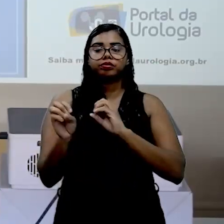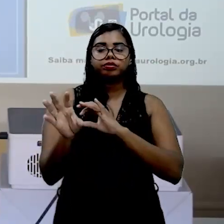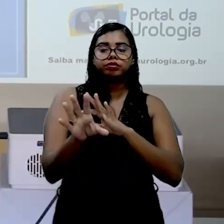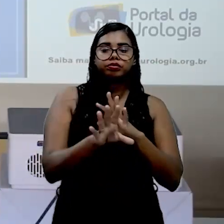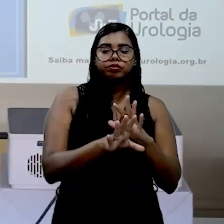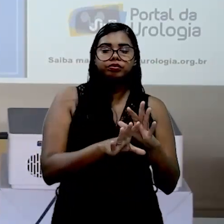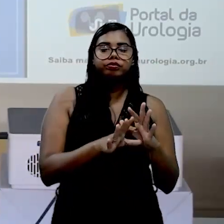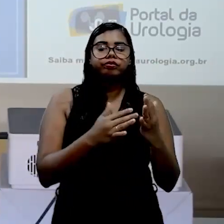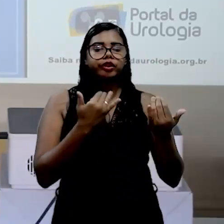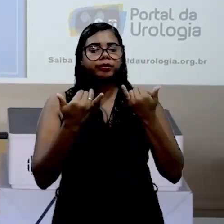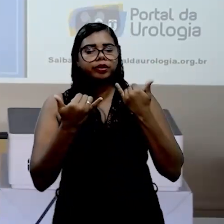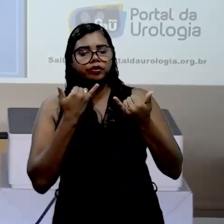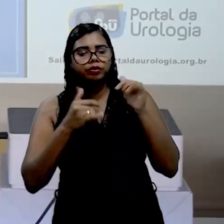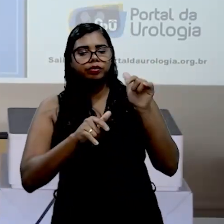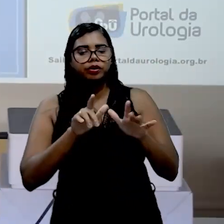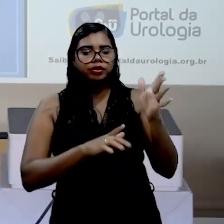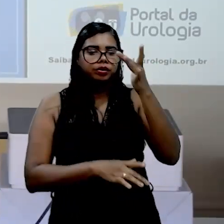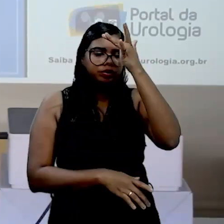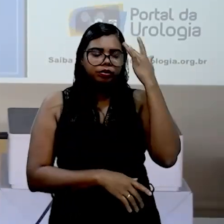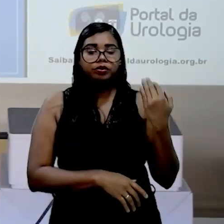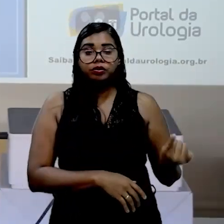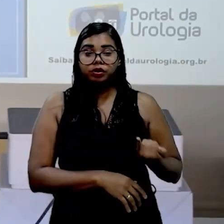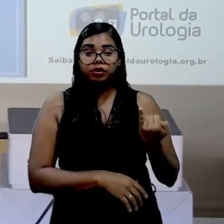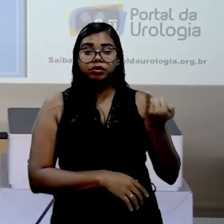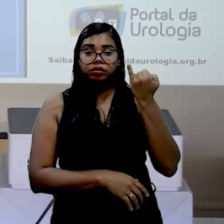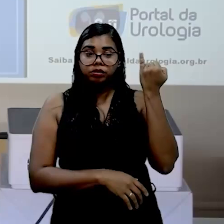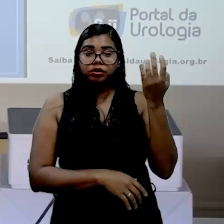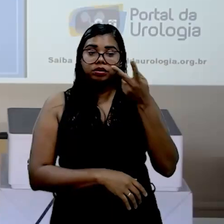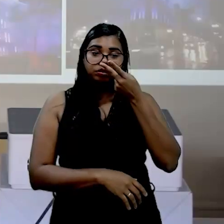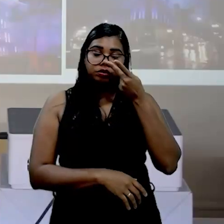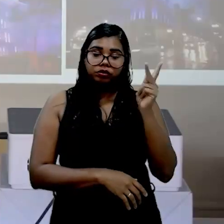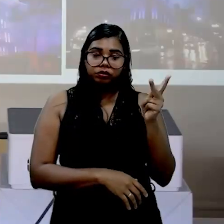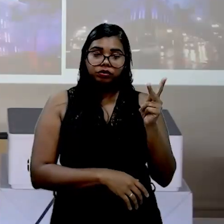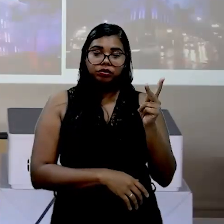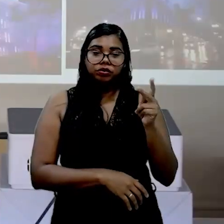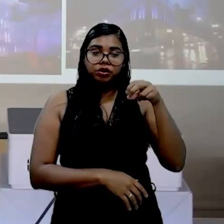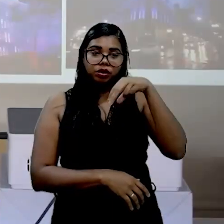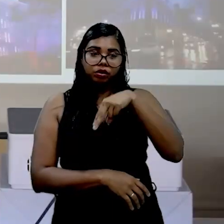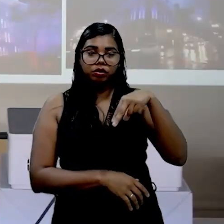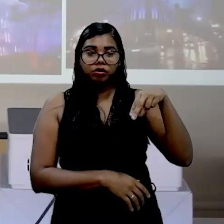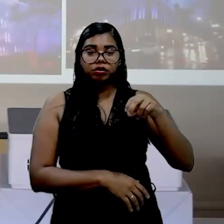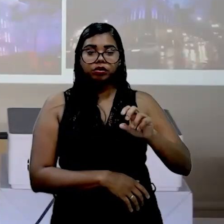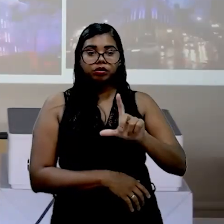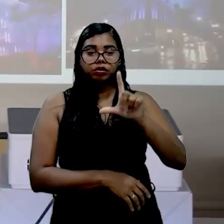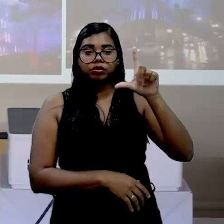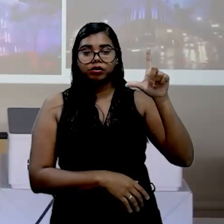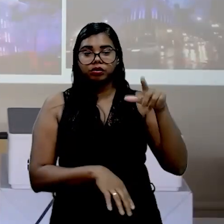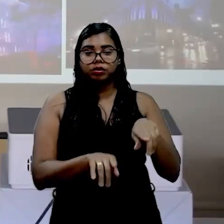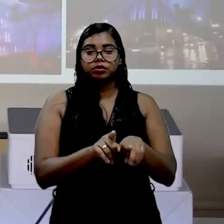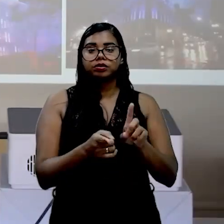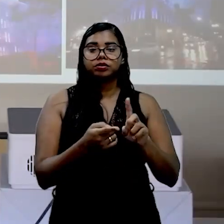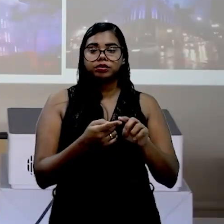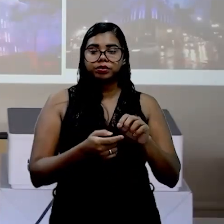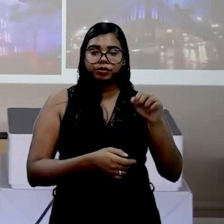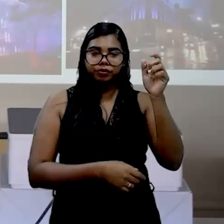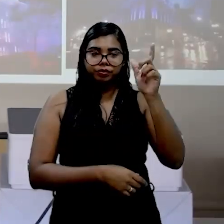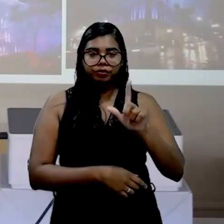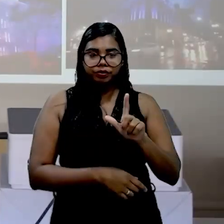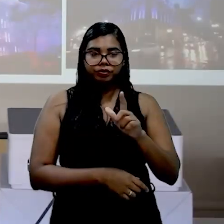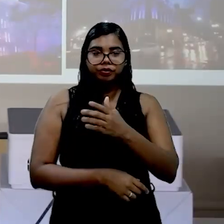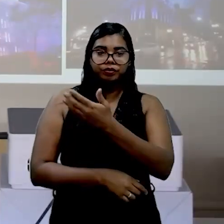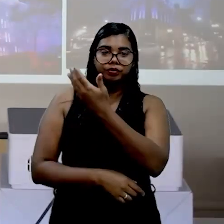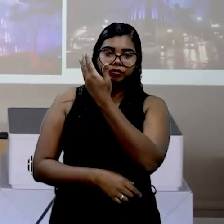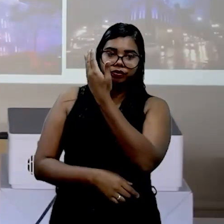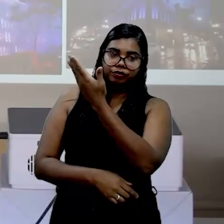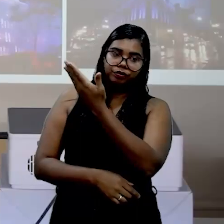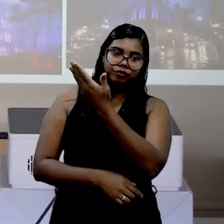sociedade, né? Ou seja, o Novembro Azul sem tabus, né? E aí a gente tem esses eventos, né?